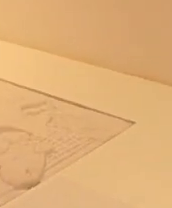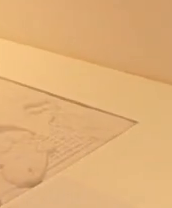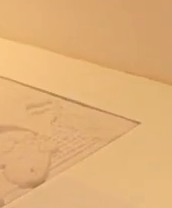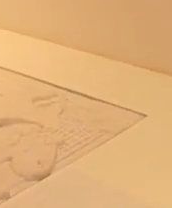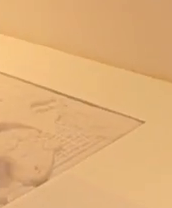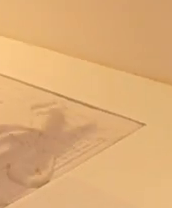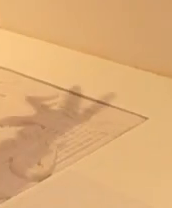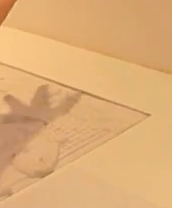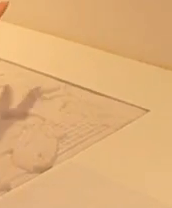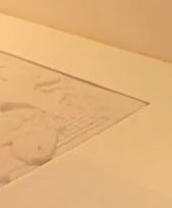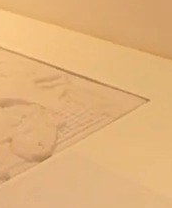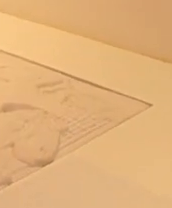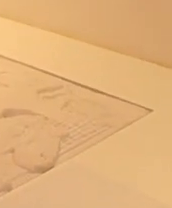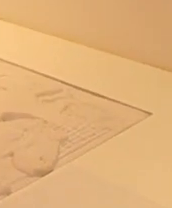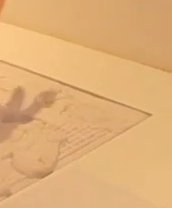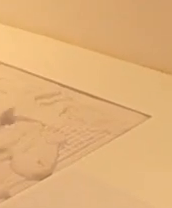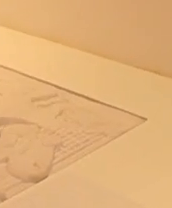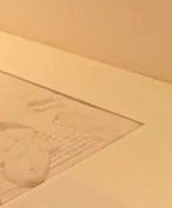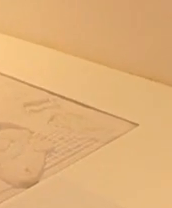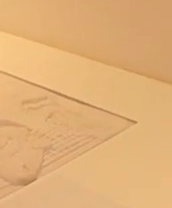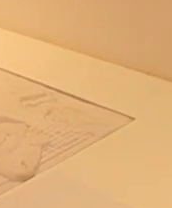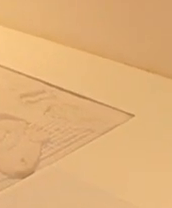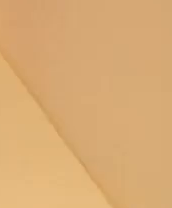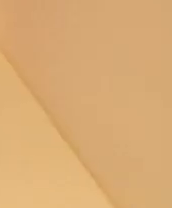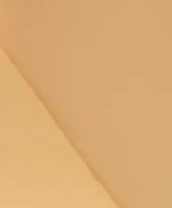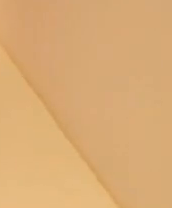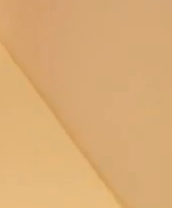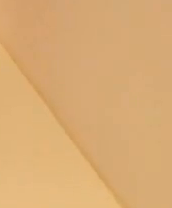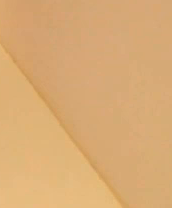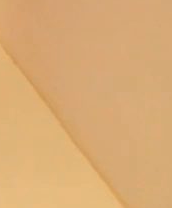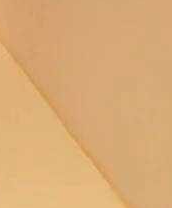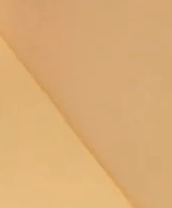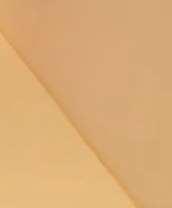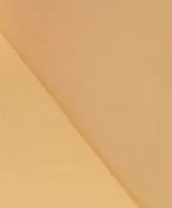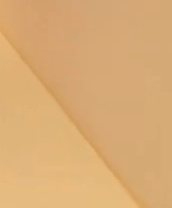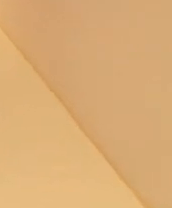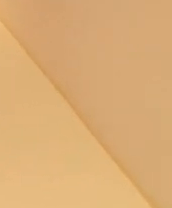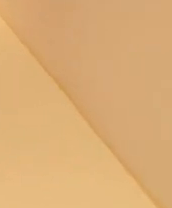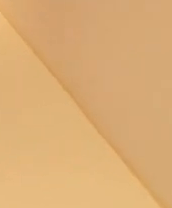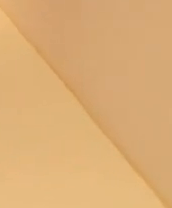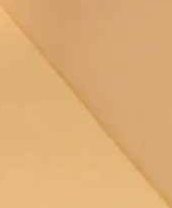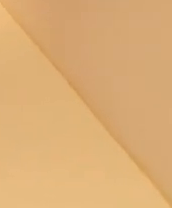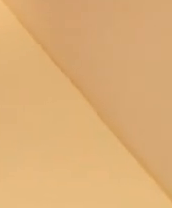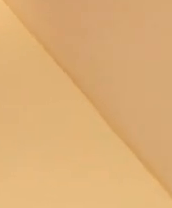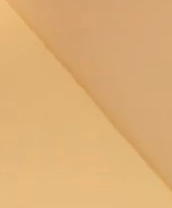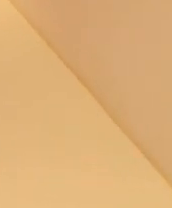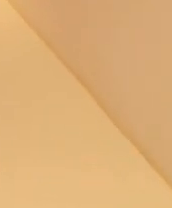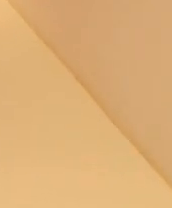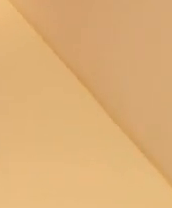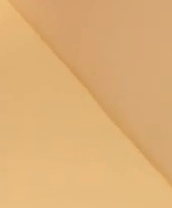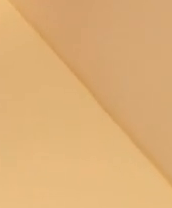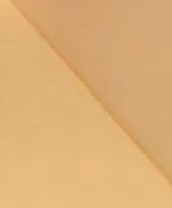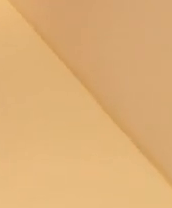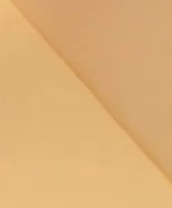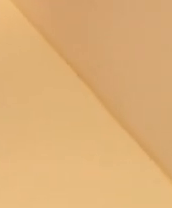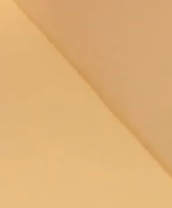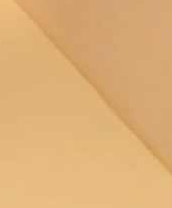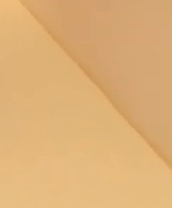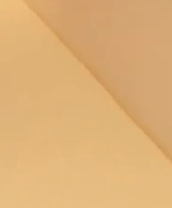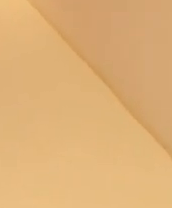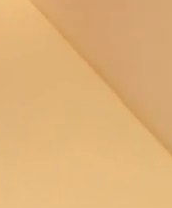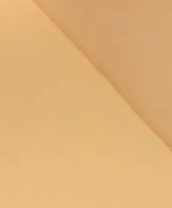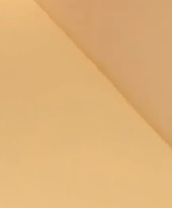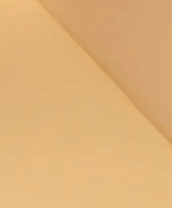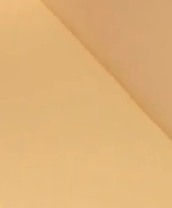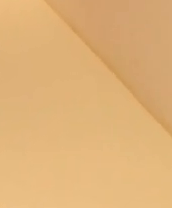emoção, o que, que tem nesse alto relevo aqui. Fernanda passa a mão pelo relevo.